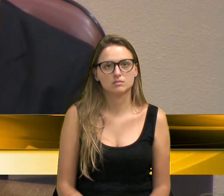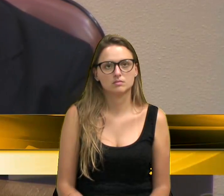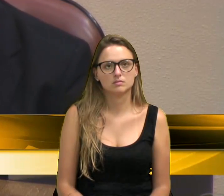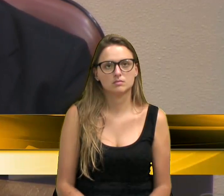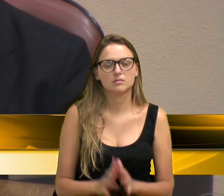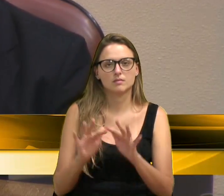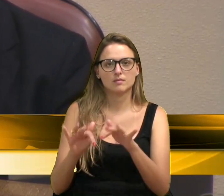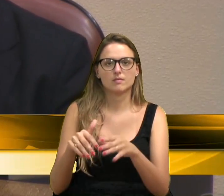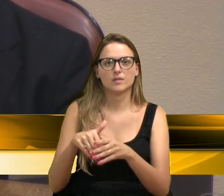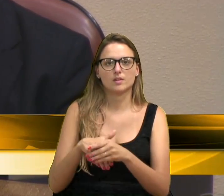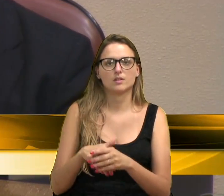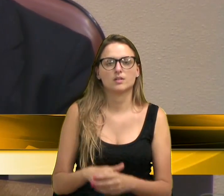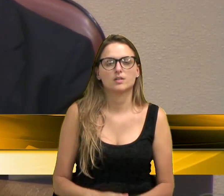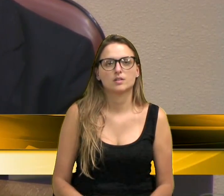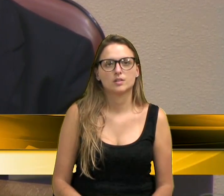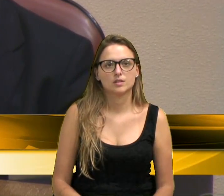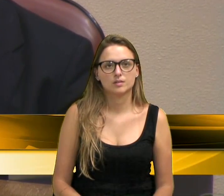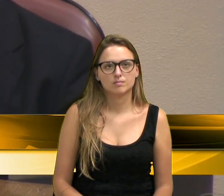Encerrada a votação.